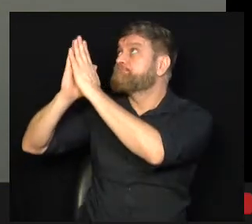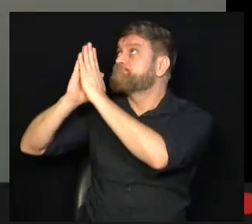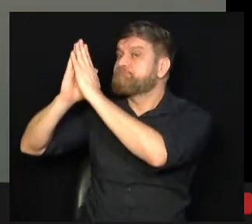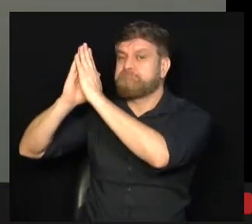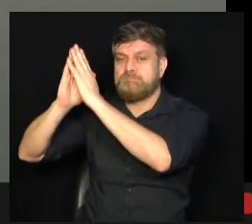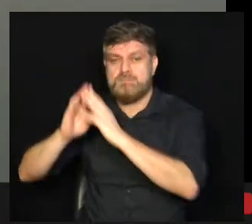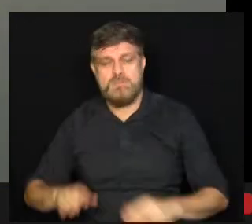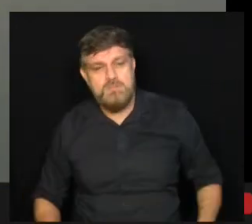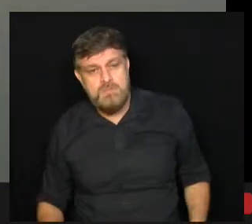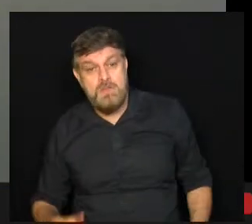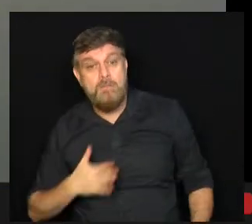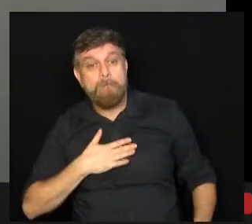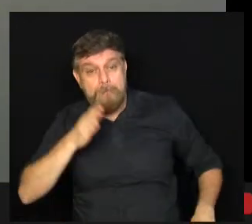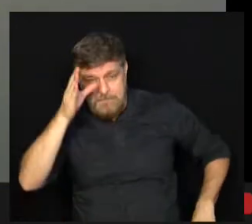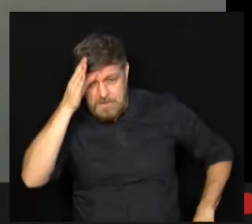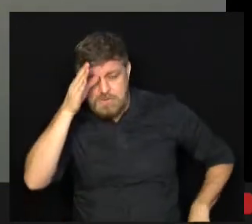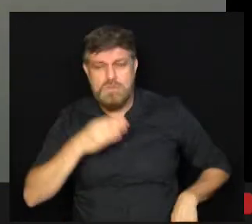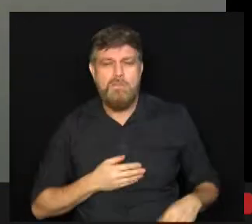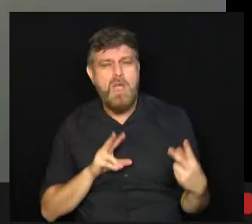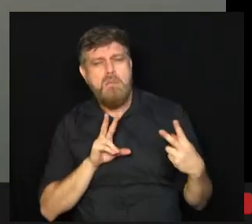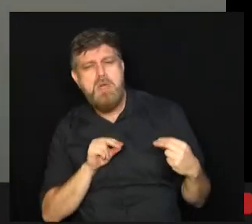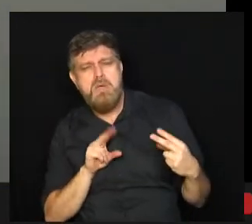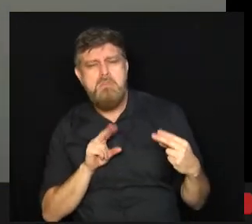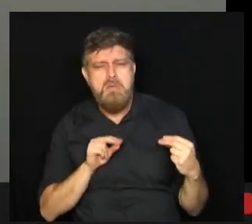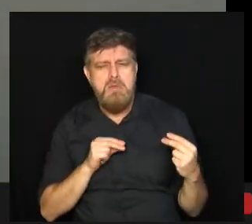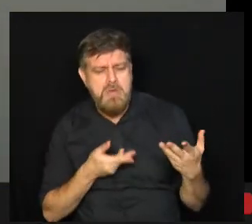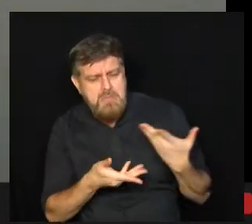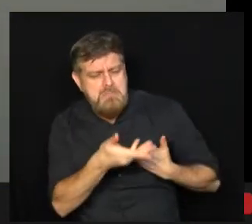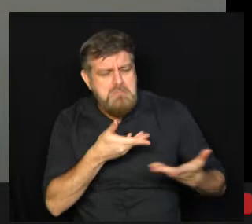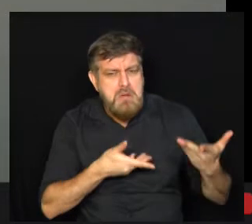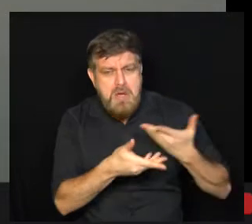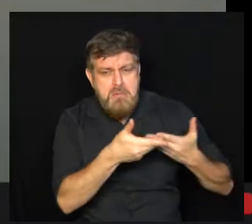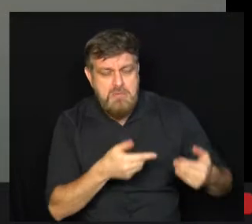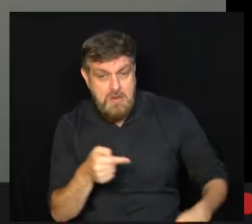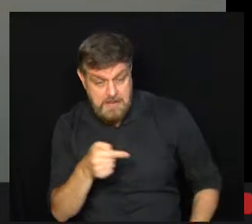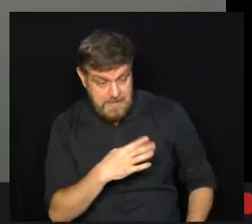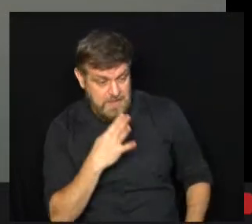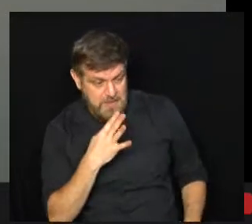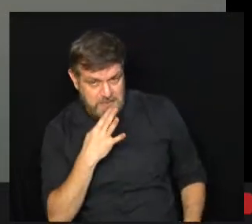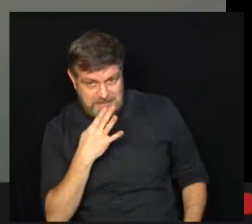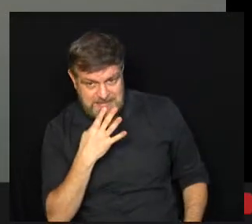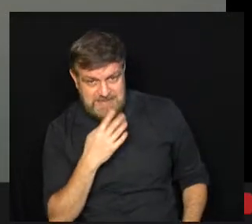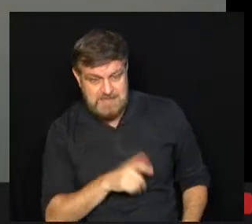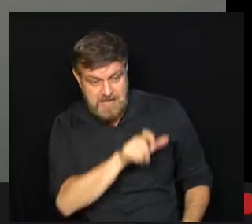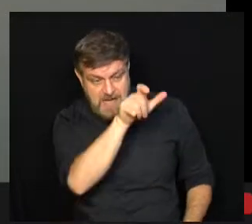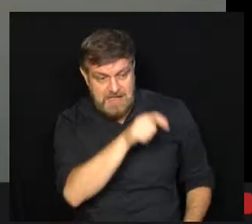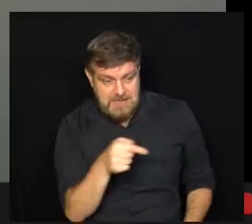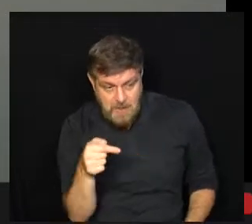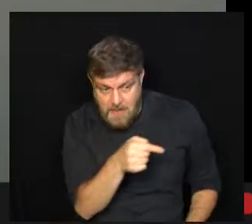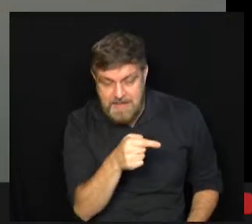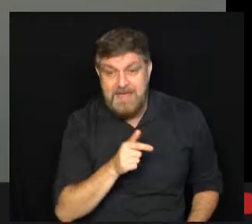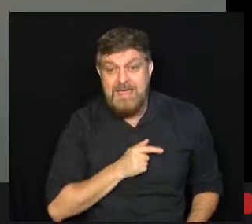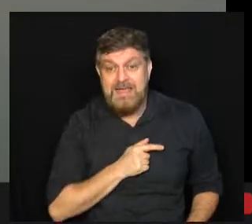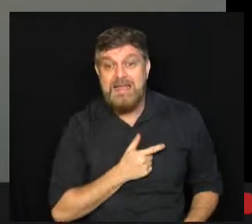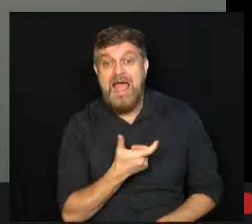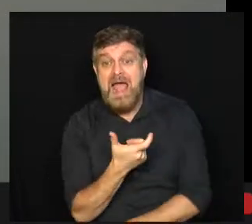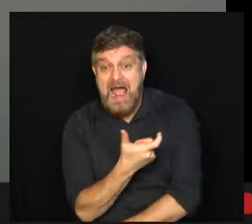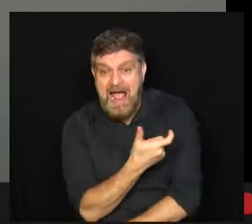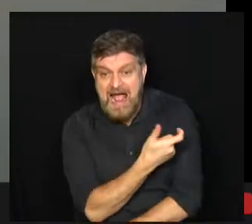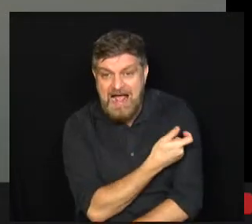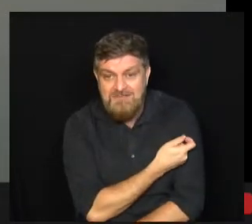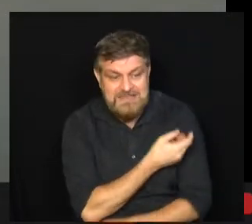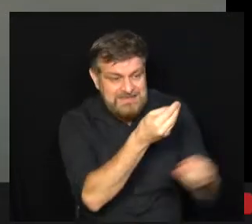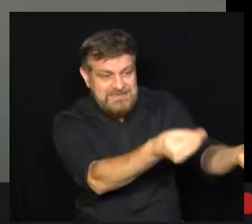E esse meu tio conversava com os comissários de bordo que ele conhecia e esses comissários traziam essa vacina para